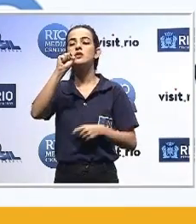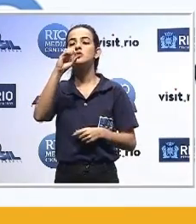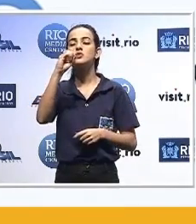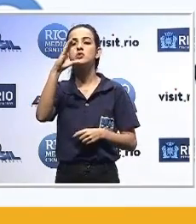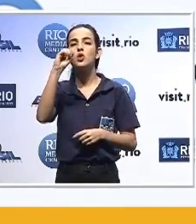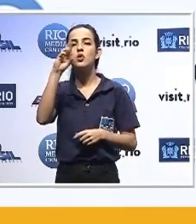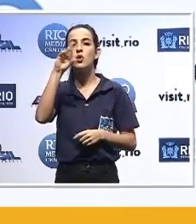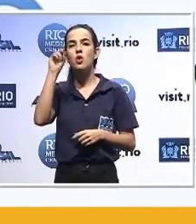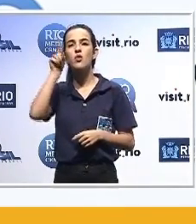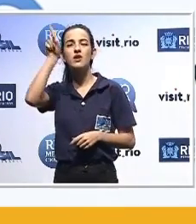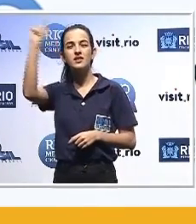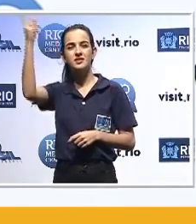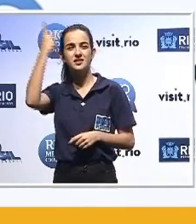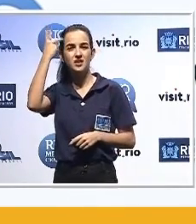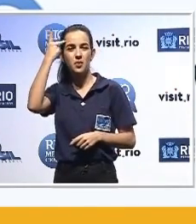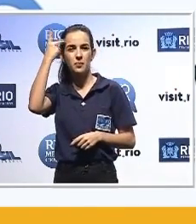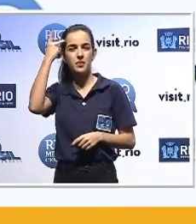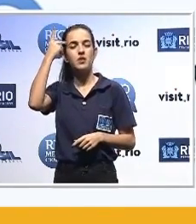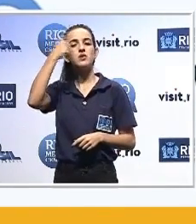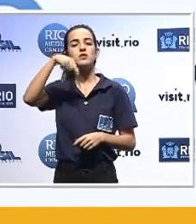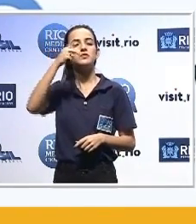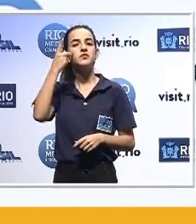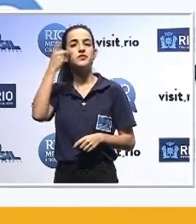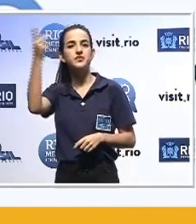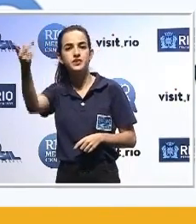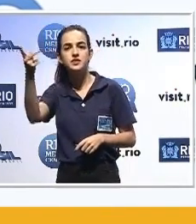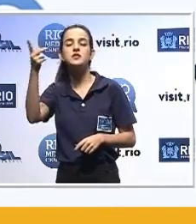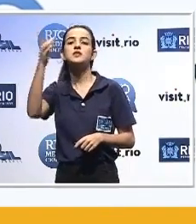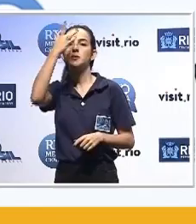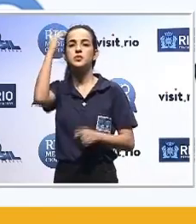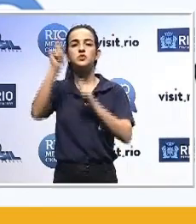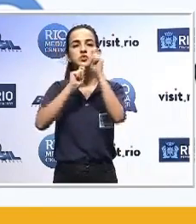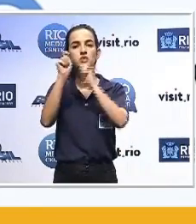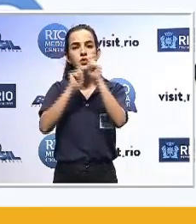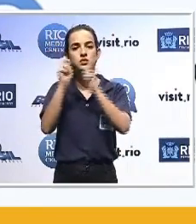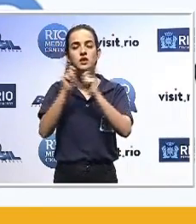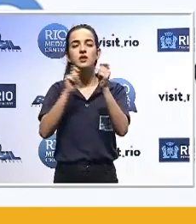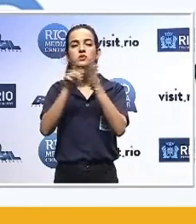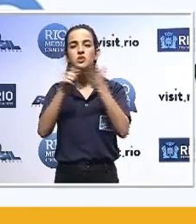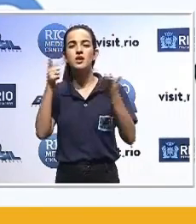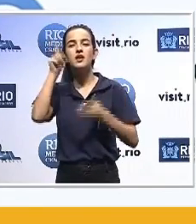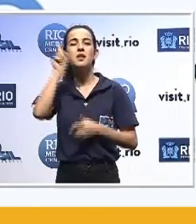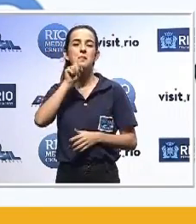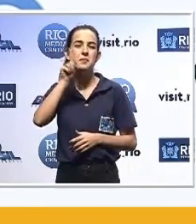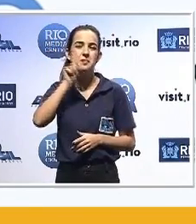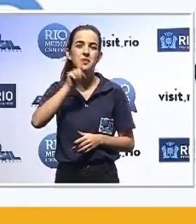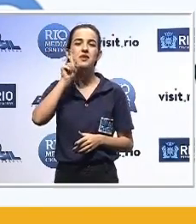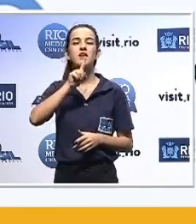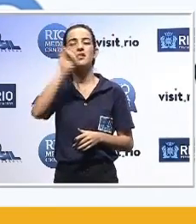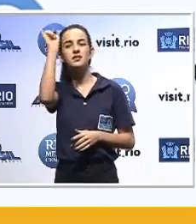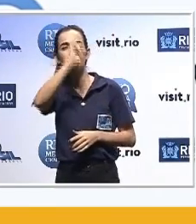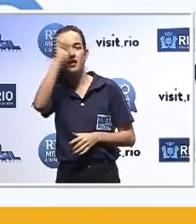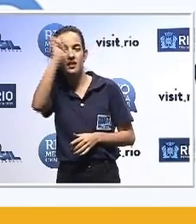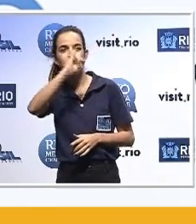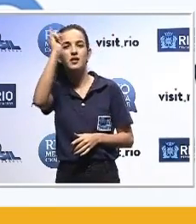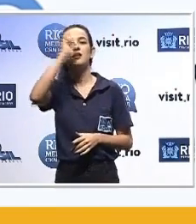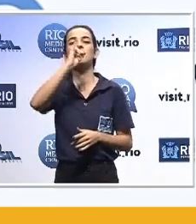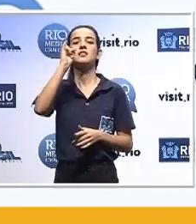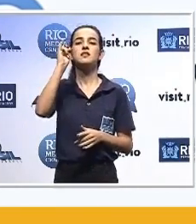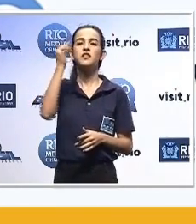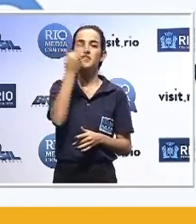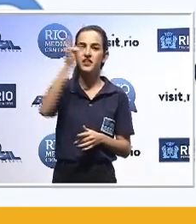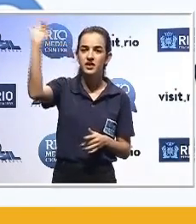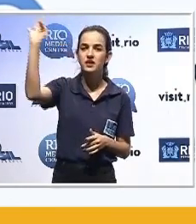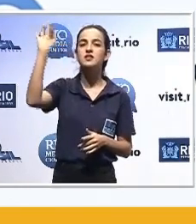foi objeto da visita com press trips de jornalistas, de jornais alemães, de jornais italianos, jornais franceses,